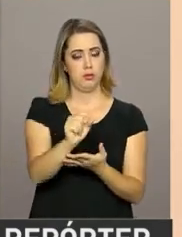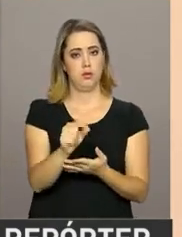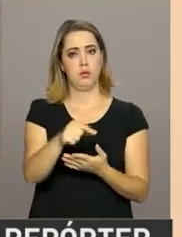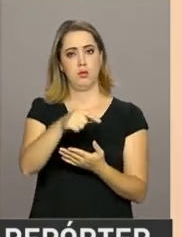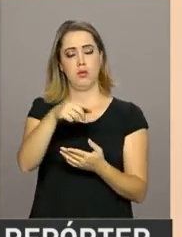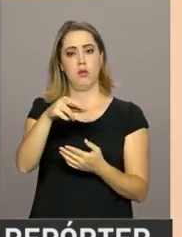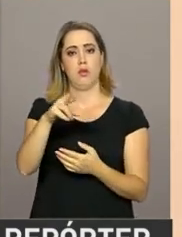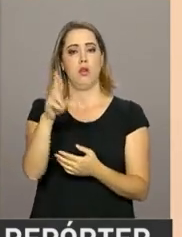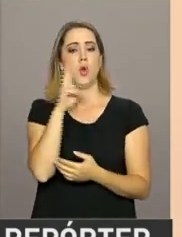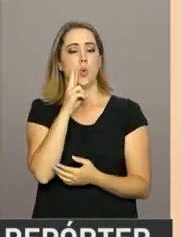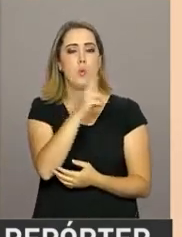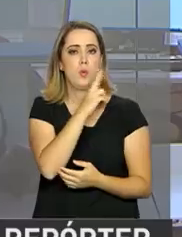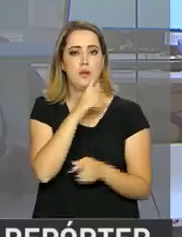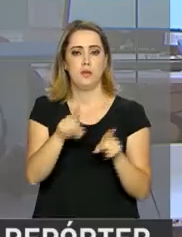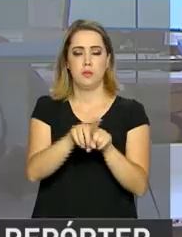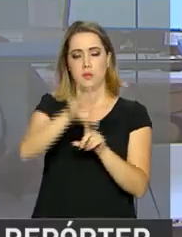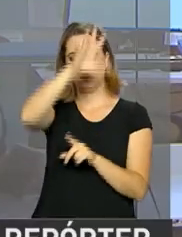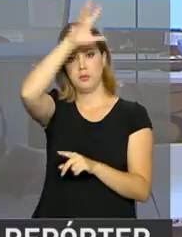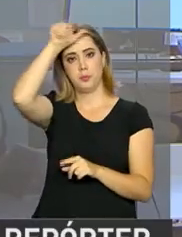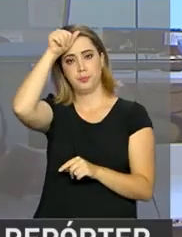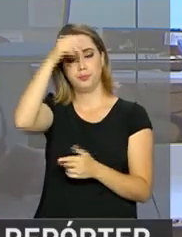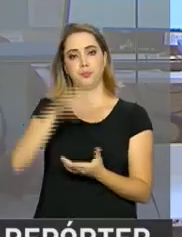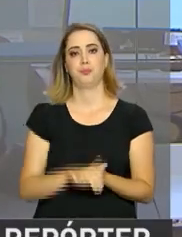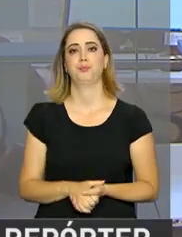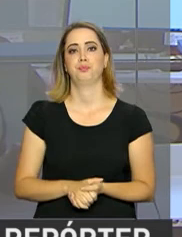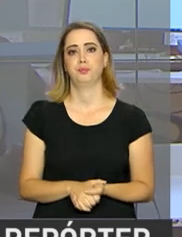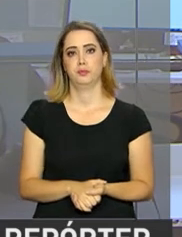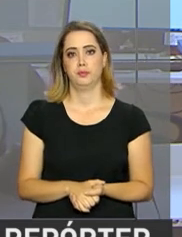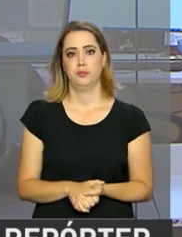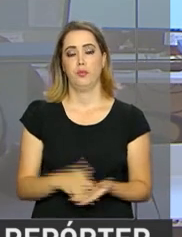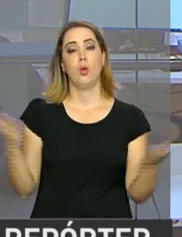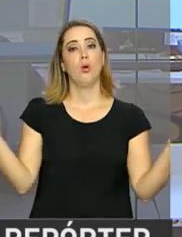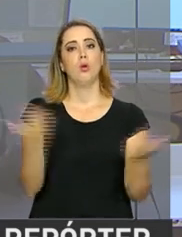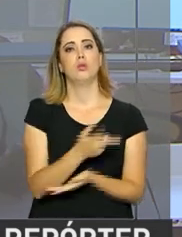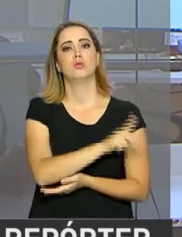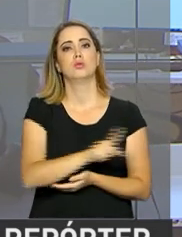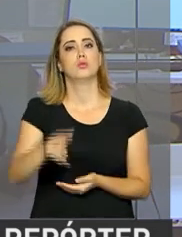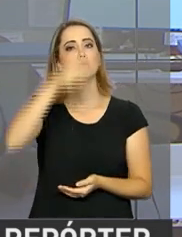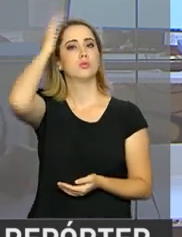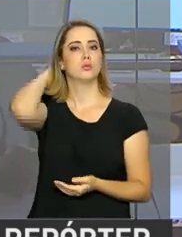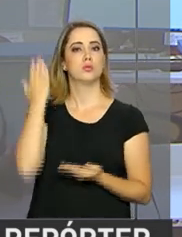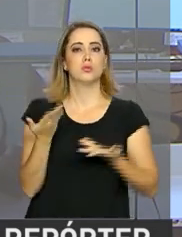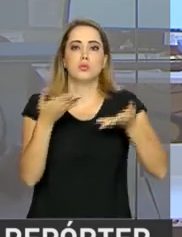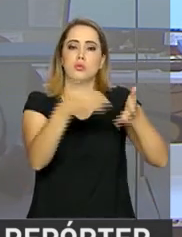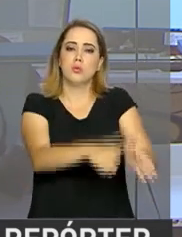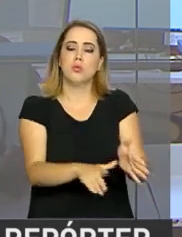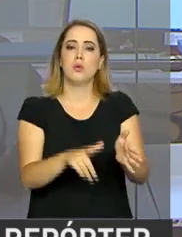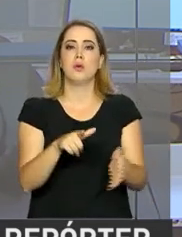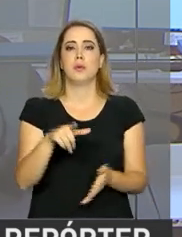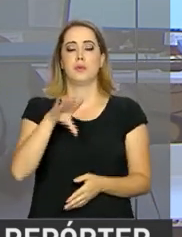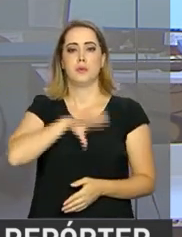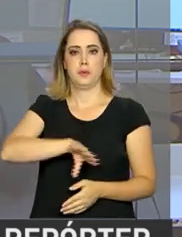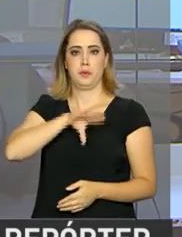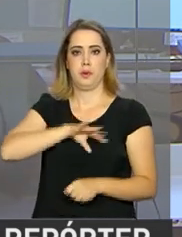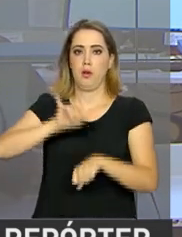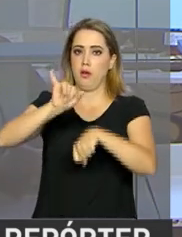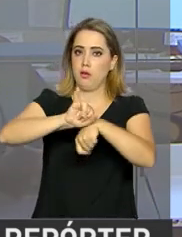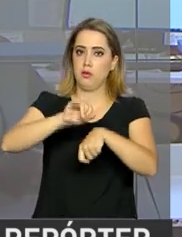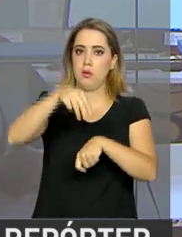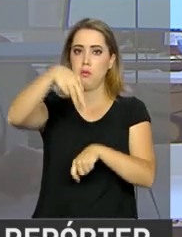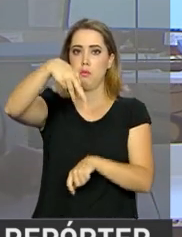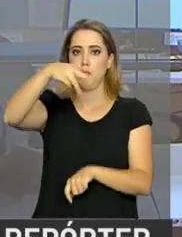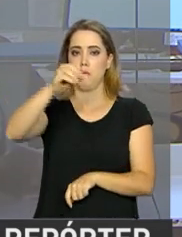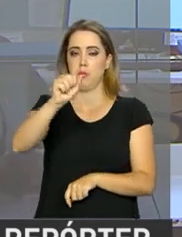quanto amazonas e hoje presidente michel temer participa em lisboa do funeral de mário soares ex-presidente